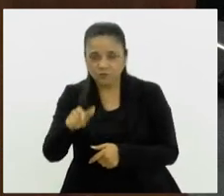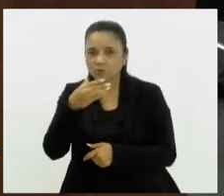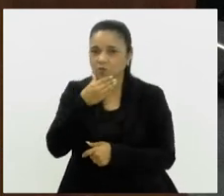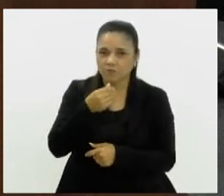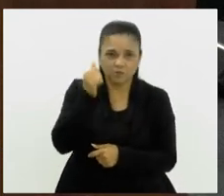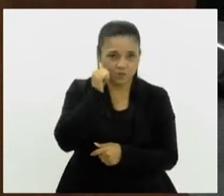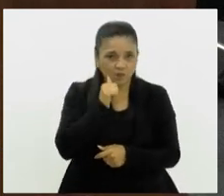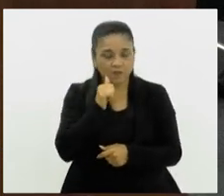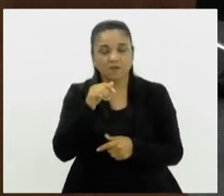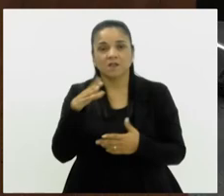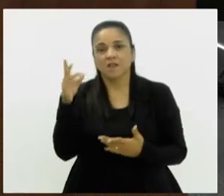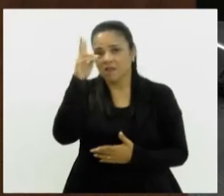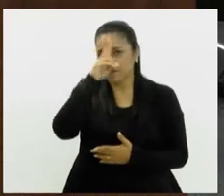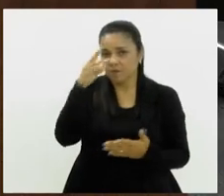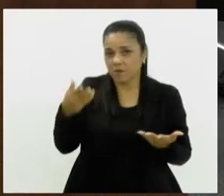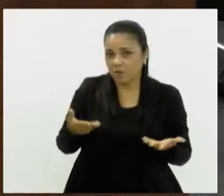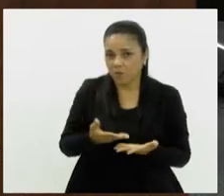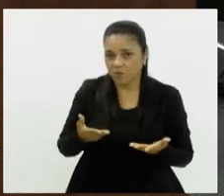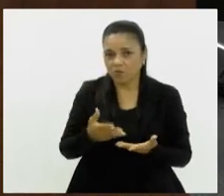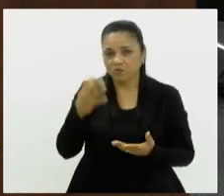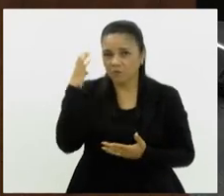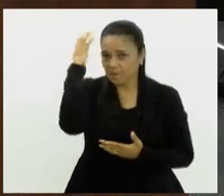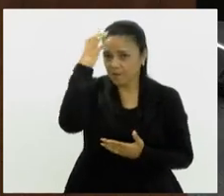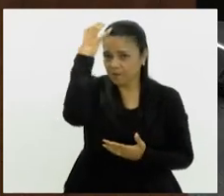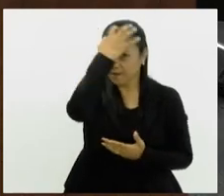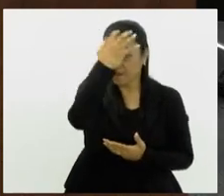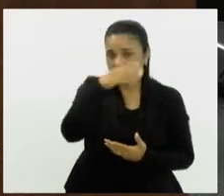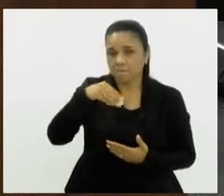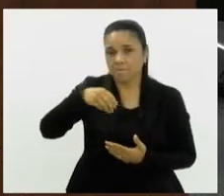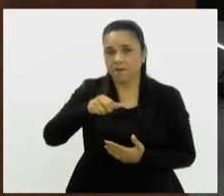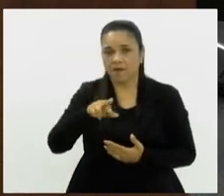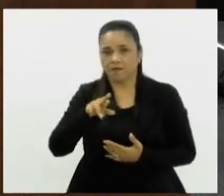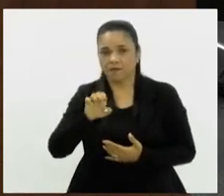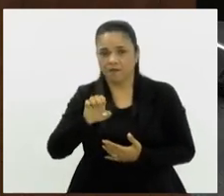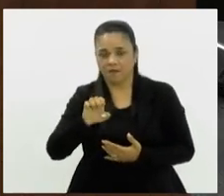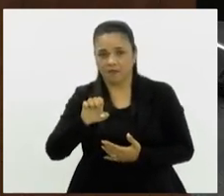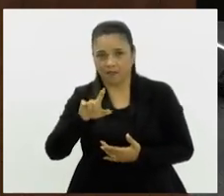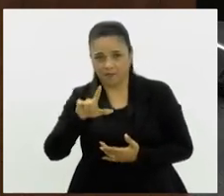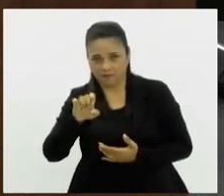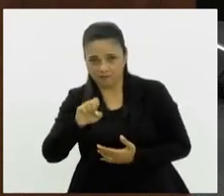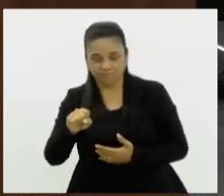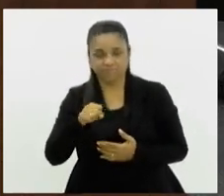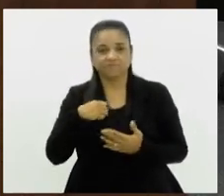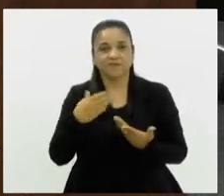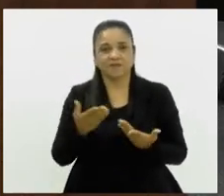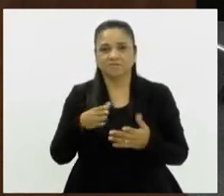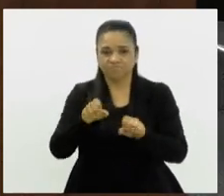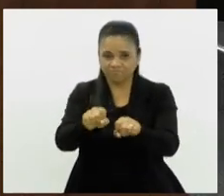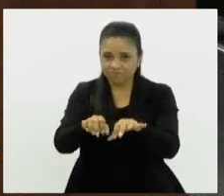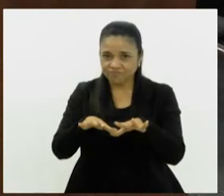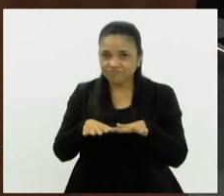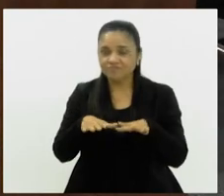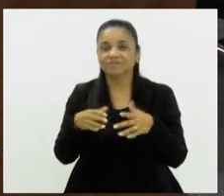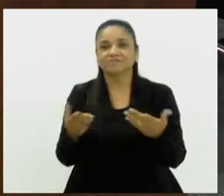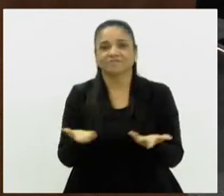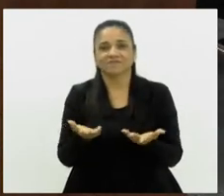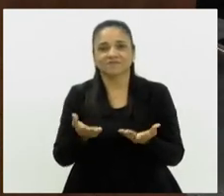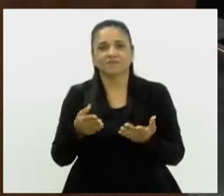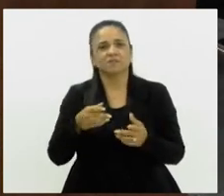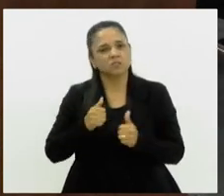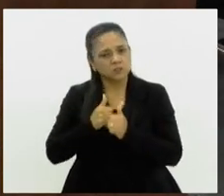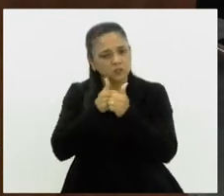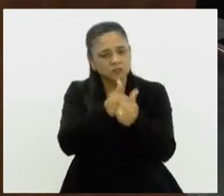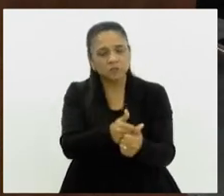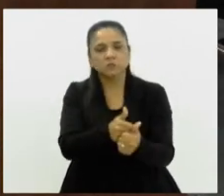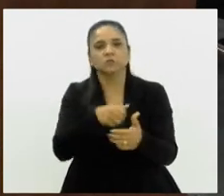lembrar Marielle no dia de hoje, também na sessão ordinária fundamental. Então, seguimos na luta por justiça